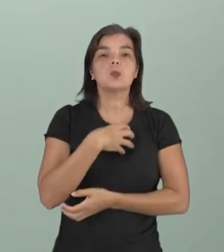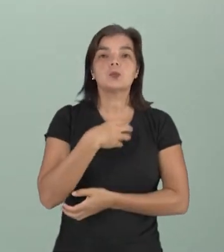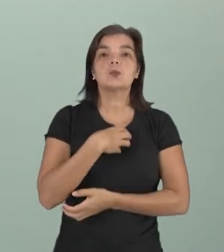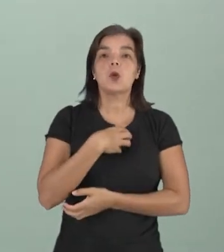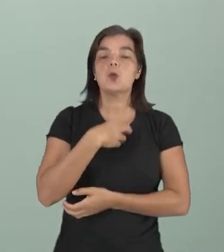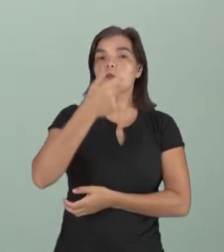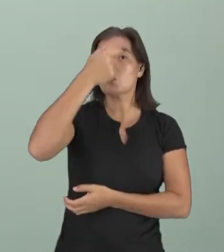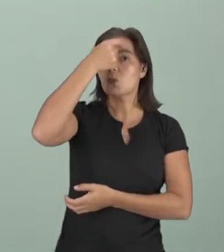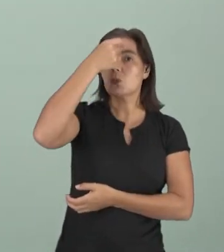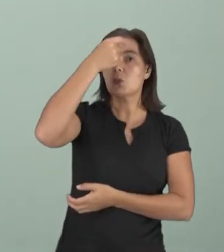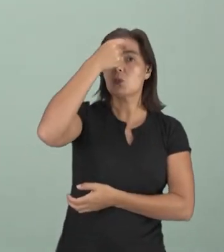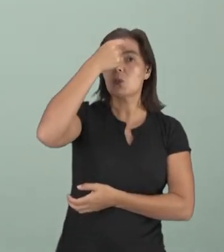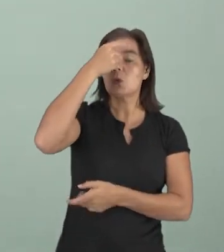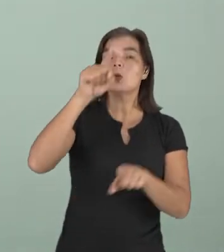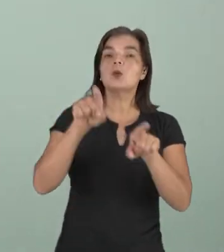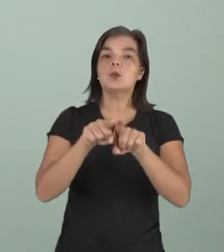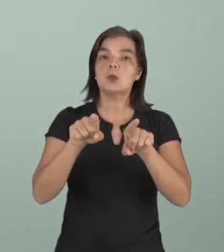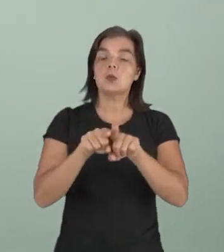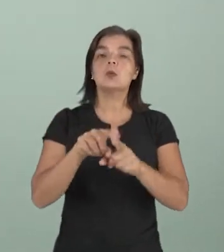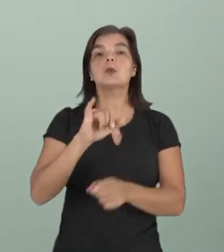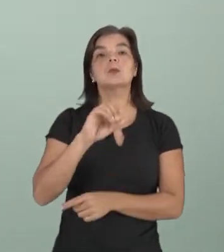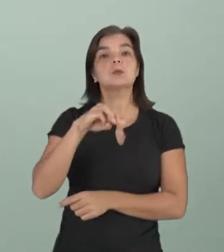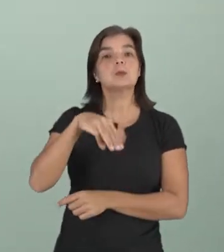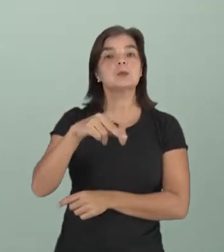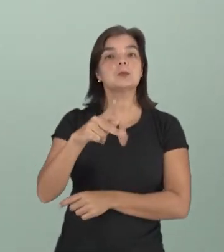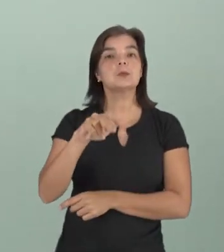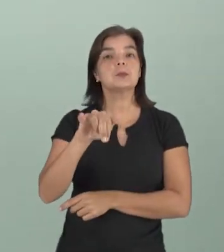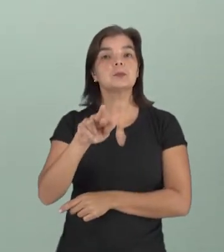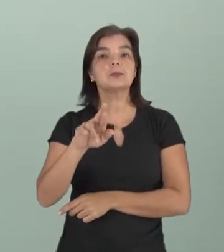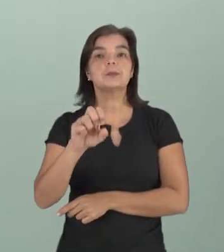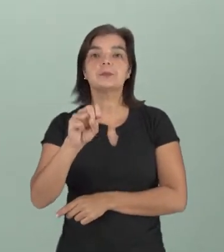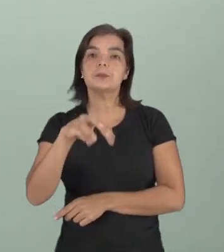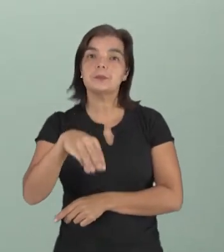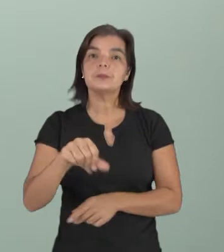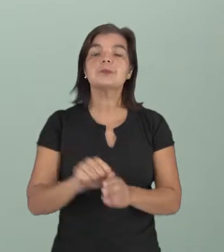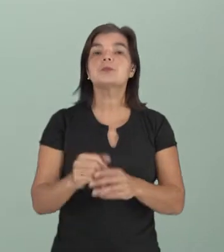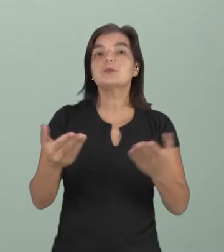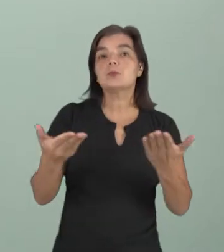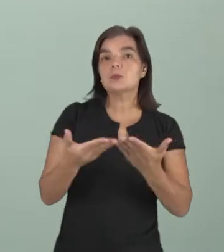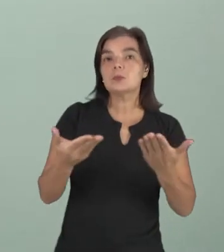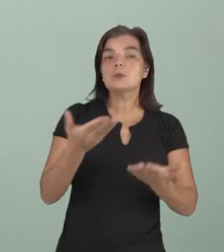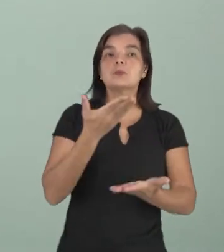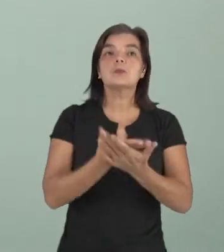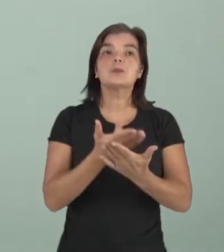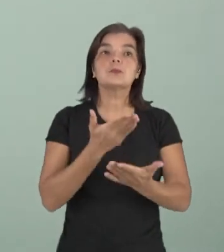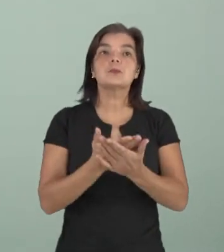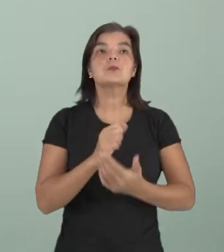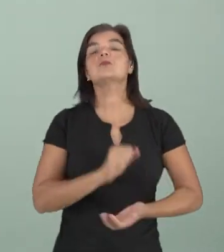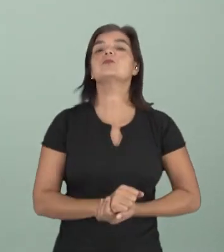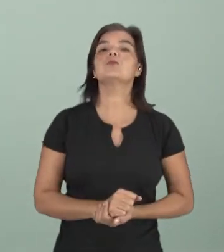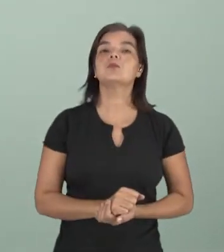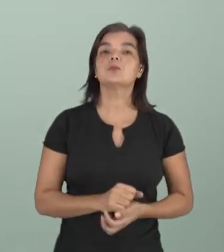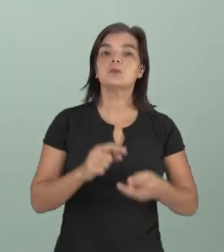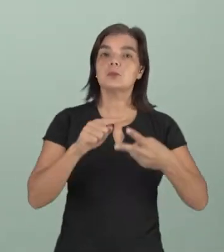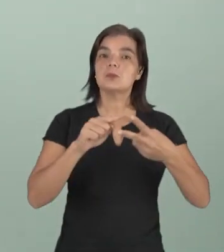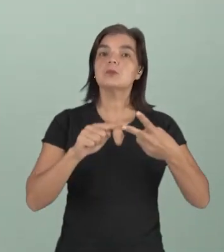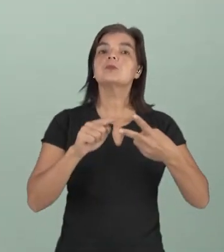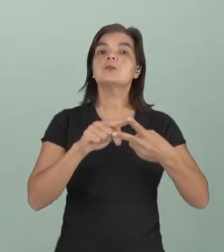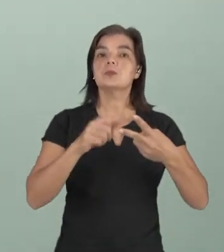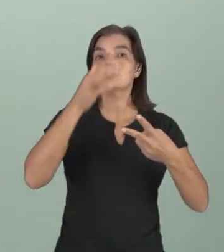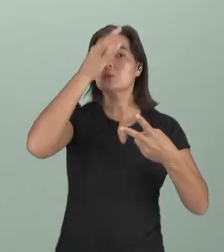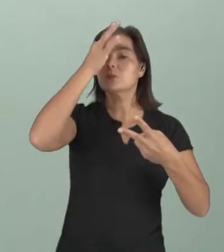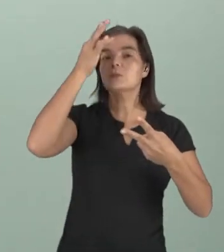sensível, o racionalismo e o empirismo que a gente viu na aula anterior. Então, hoje a gente vai estudar sobre duas